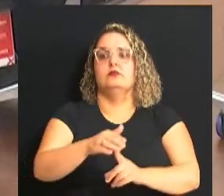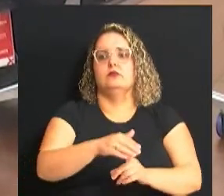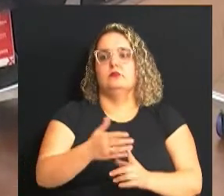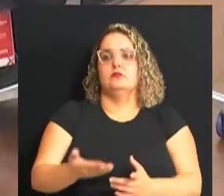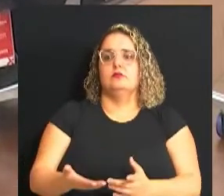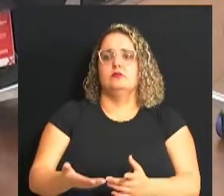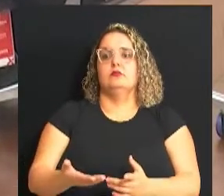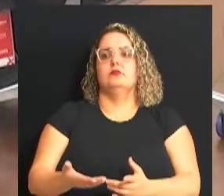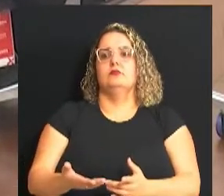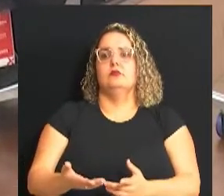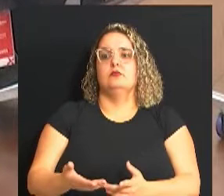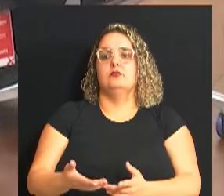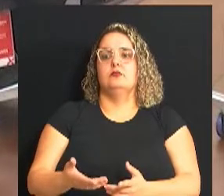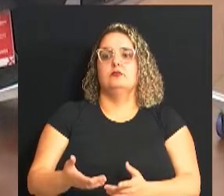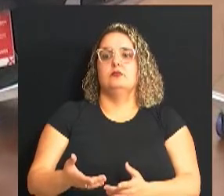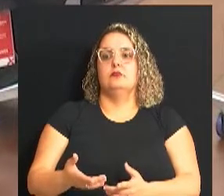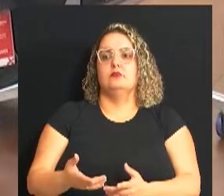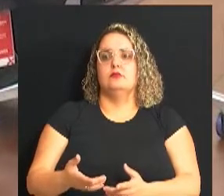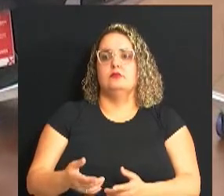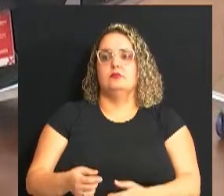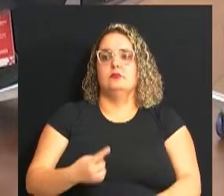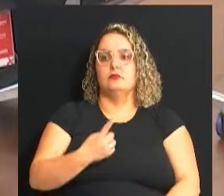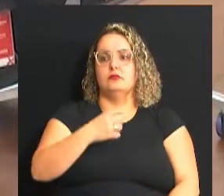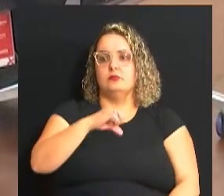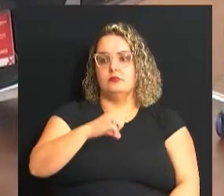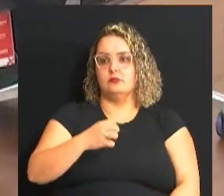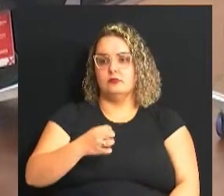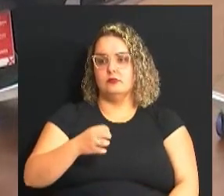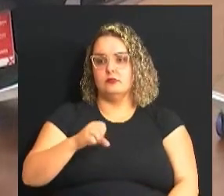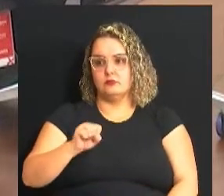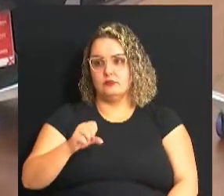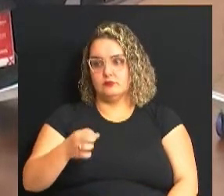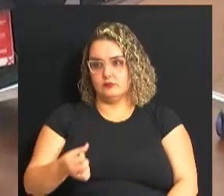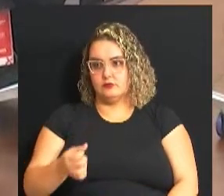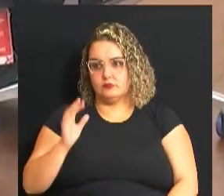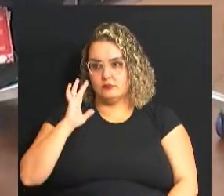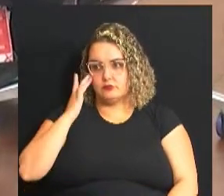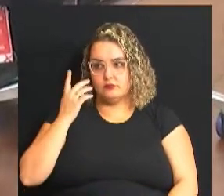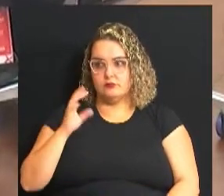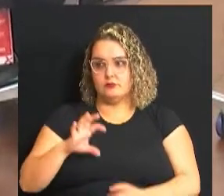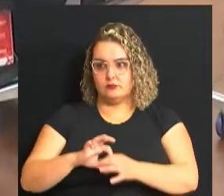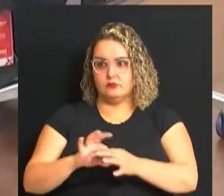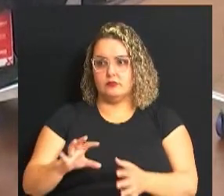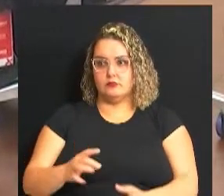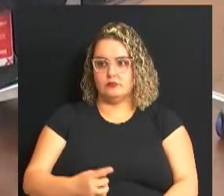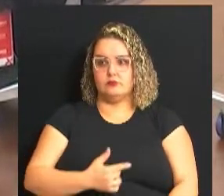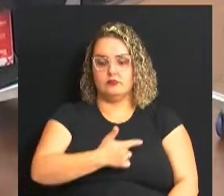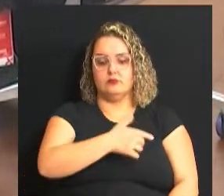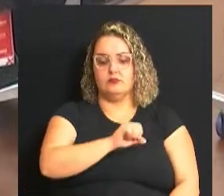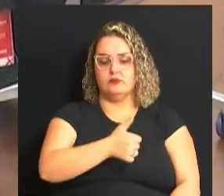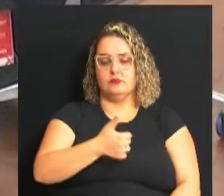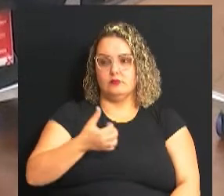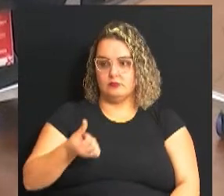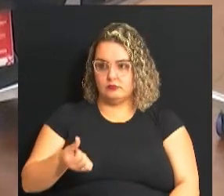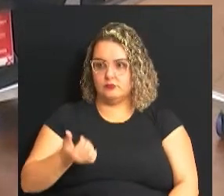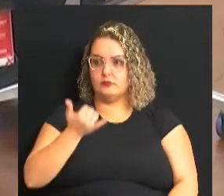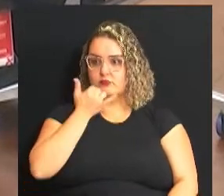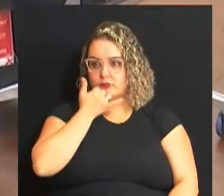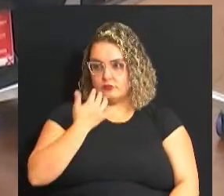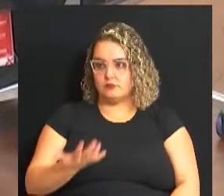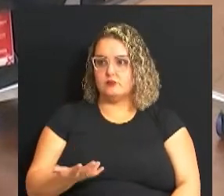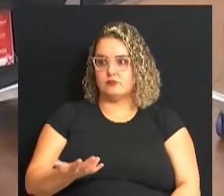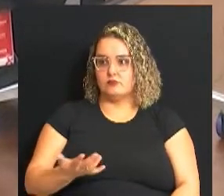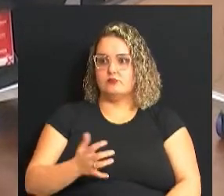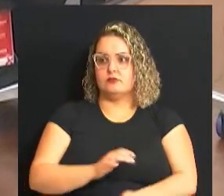até 1986, né, que a legislação permite, é isso? Não, 2016, perdão.